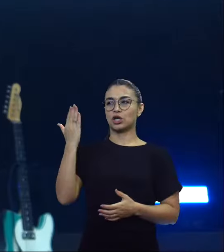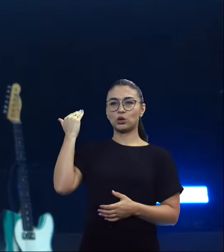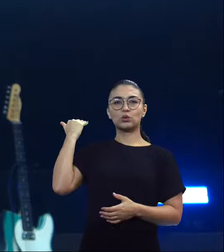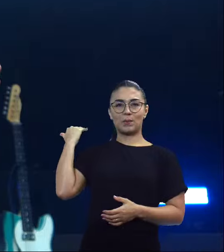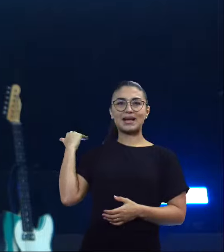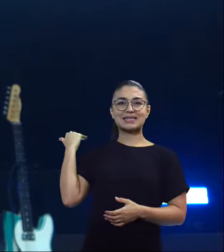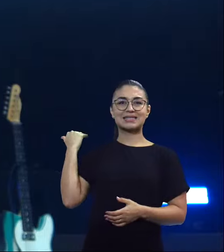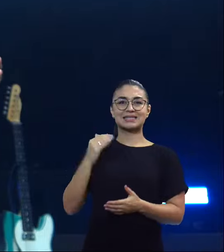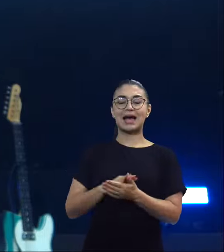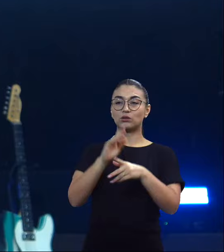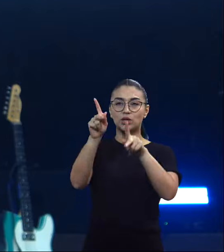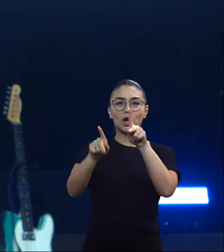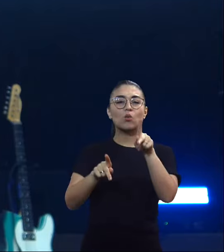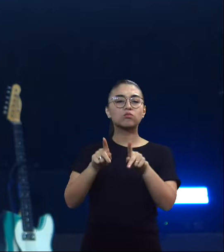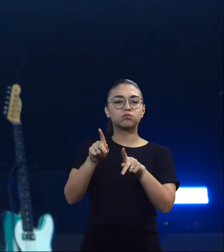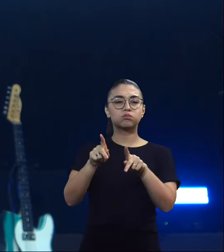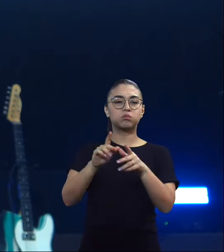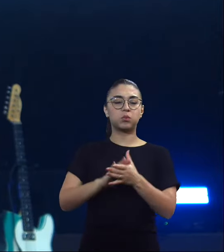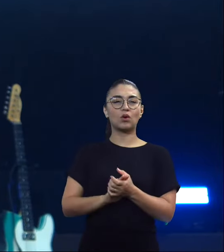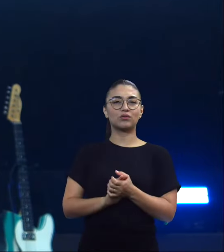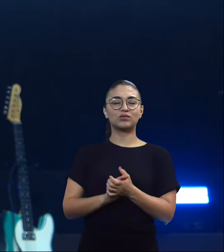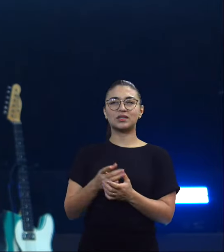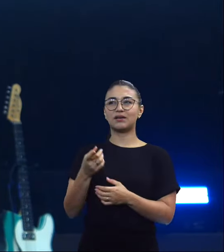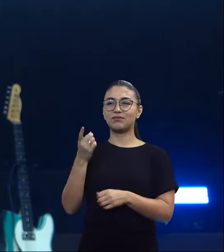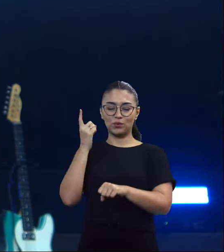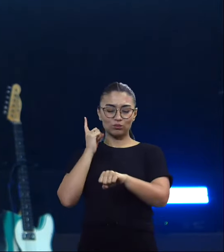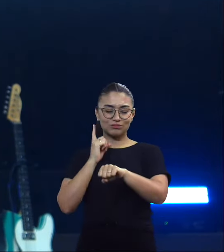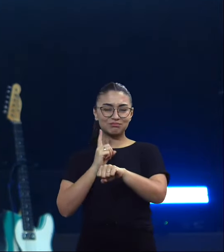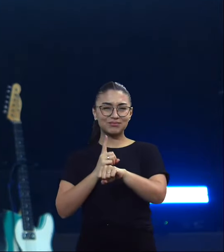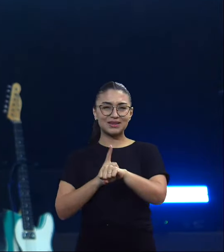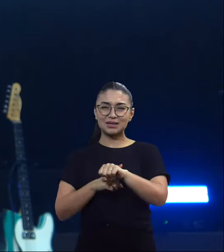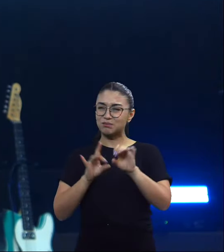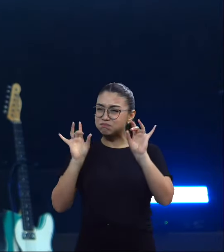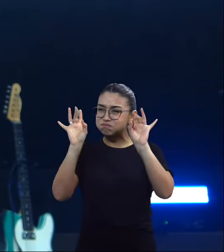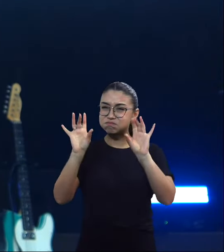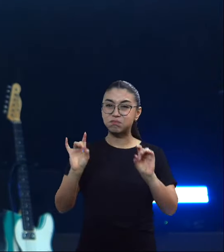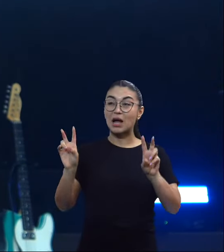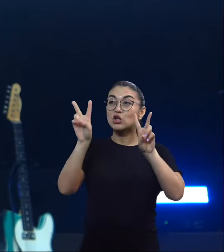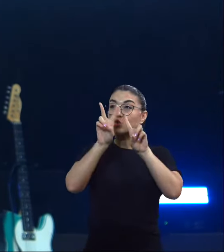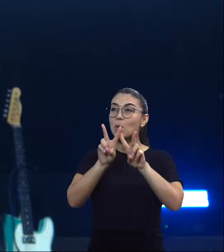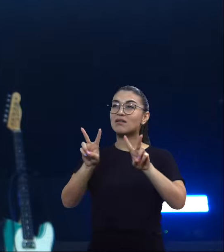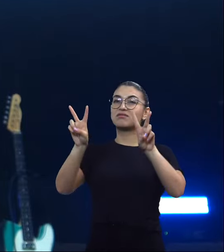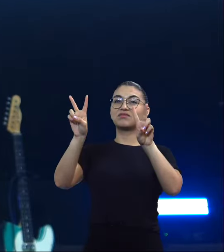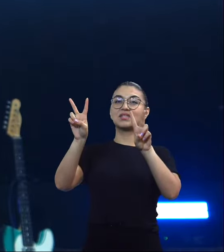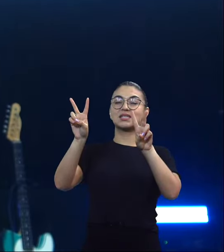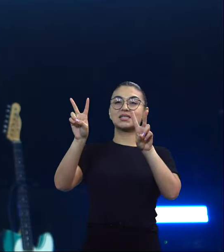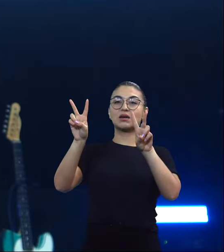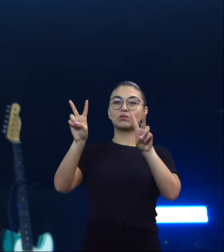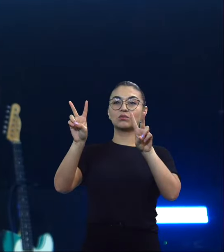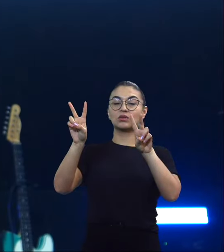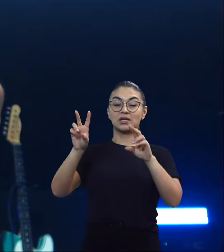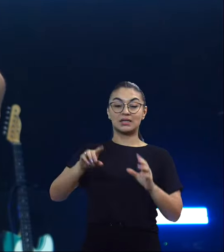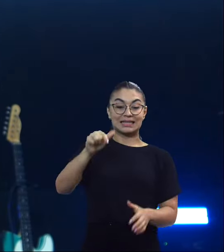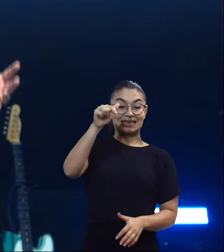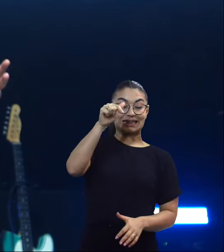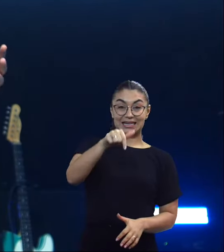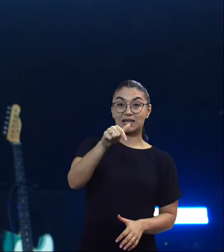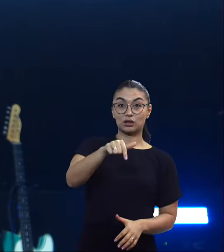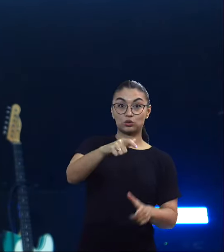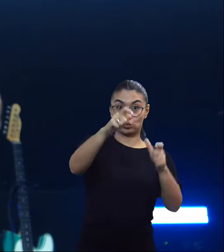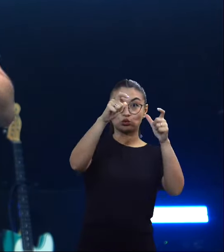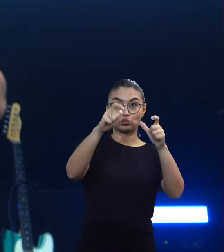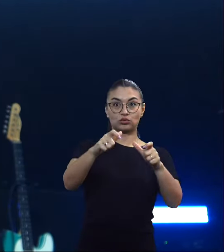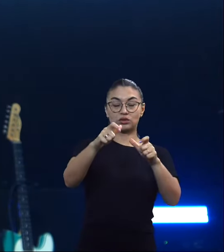pouquinho, houve um momento muito interessante de uma grande visão de Deus à terra prometida. O povo que era